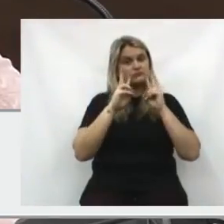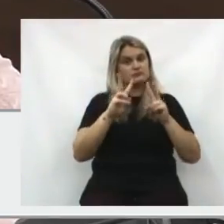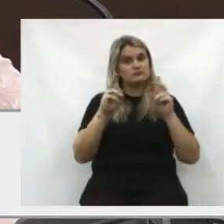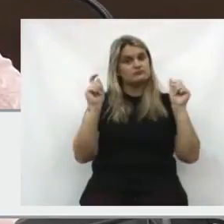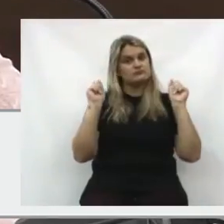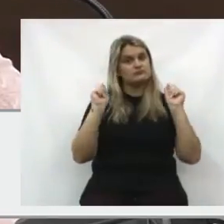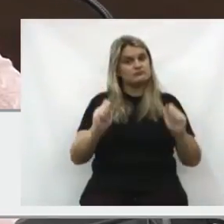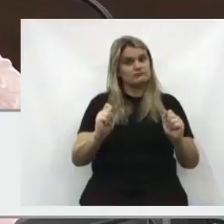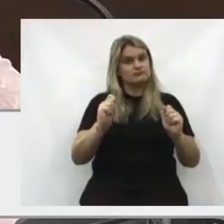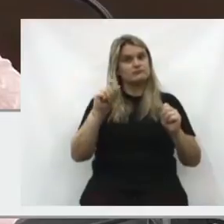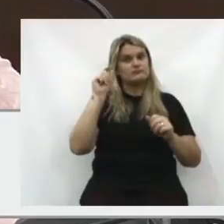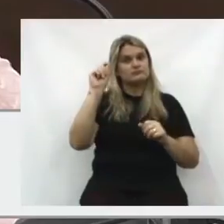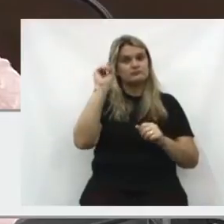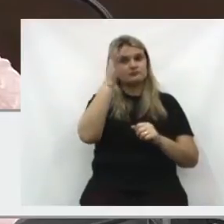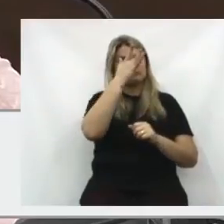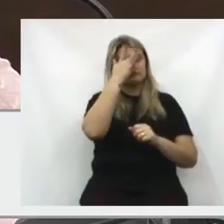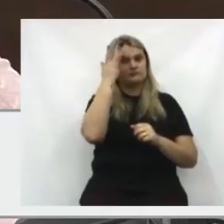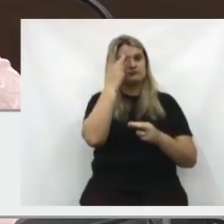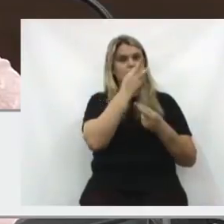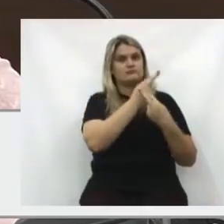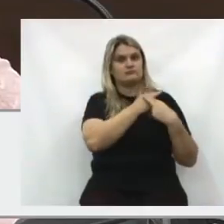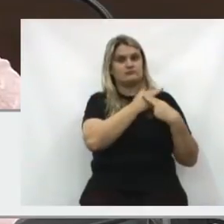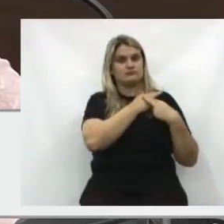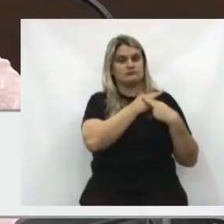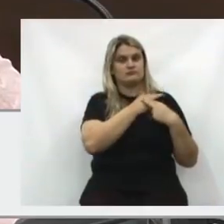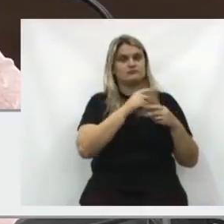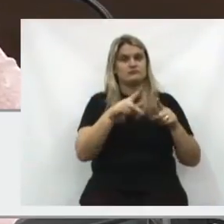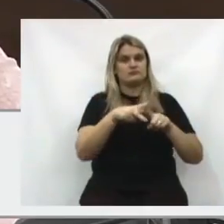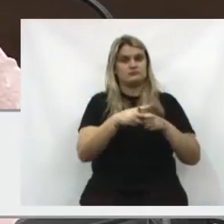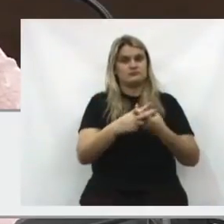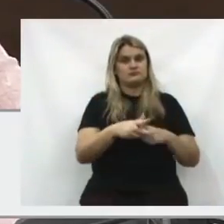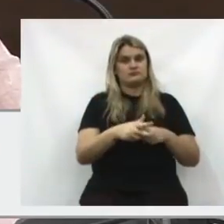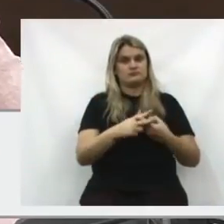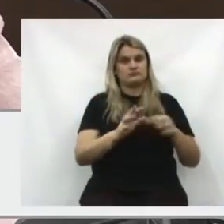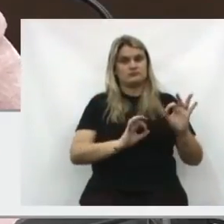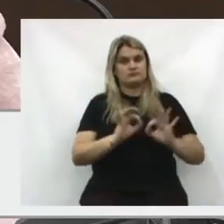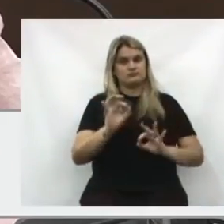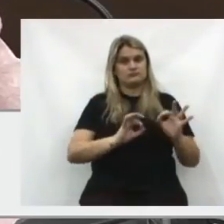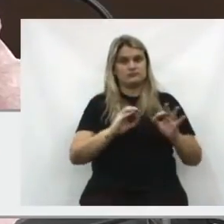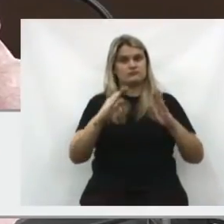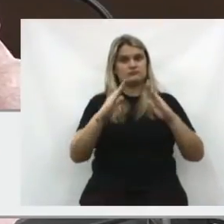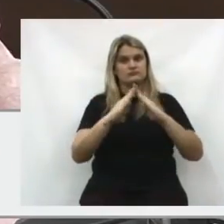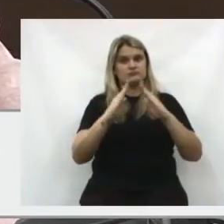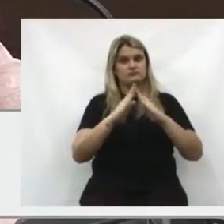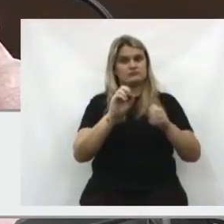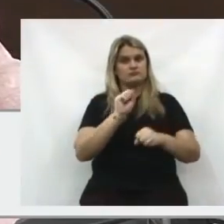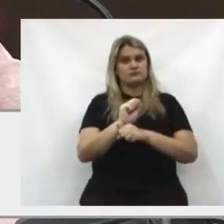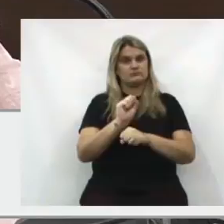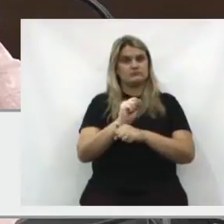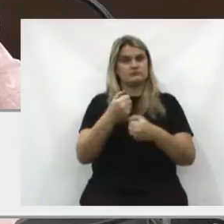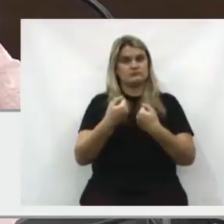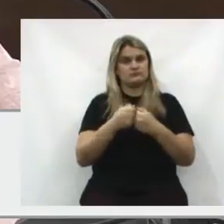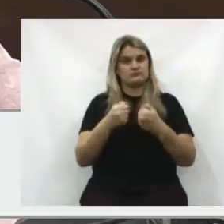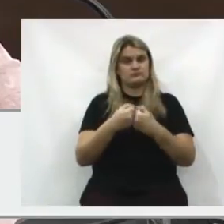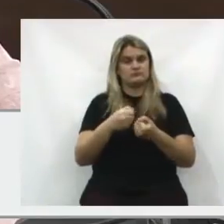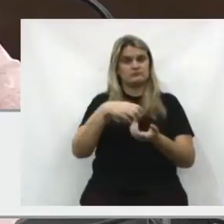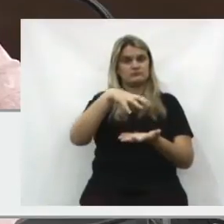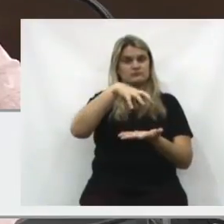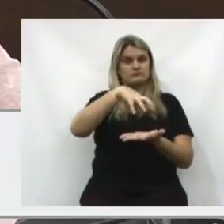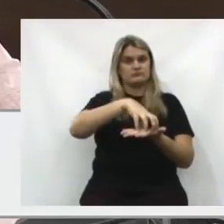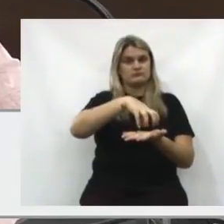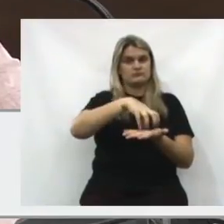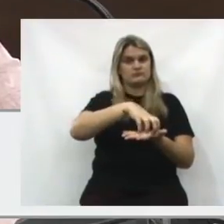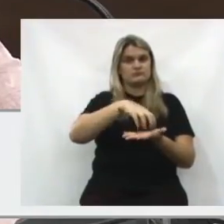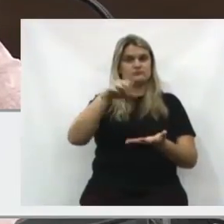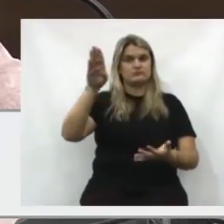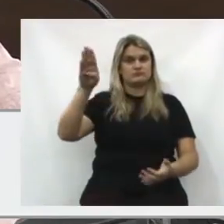estude a possibilidade em determinar ao setor competente o conserto do ponto de ônibus situado